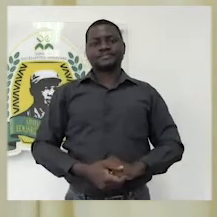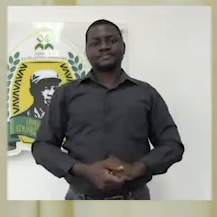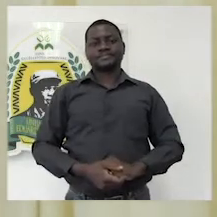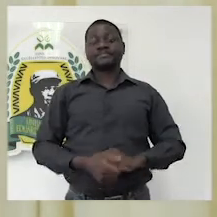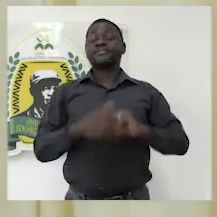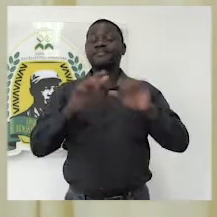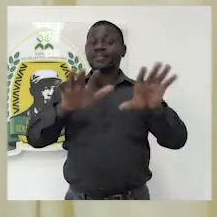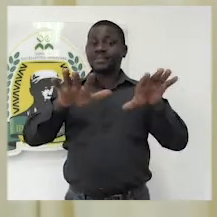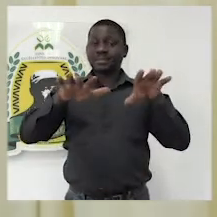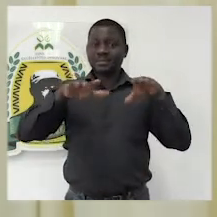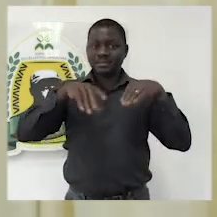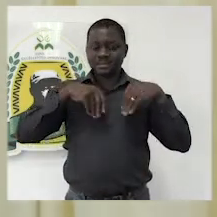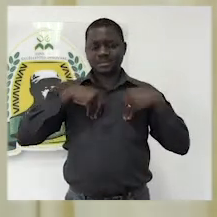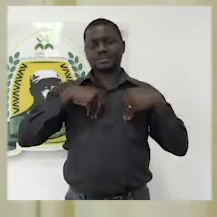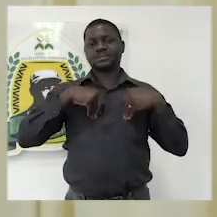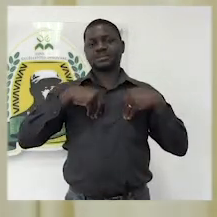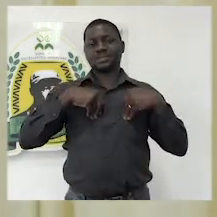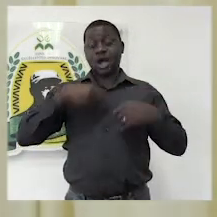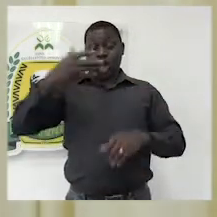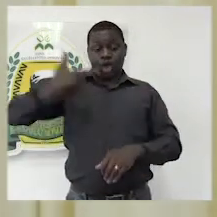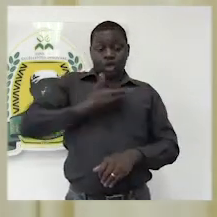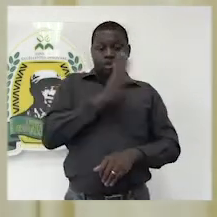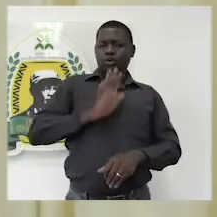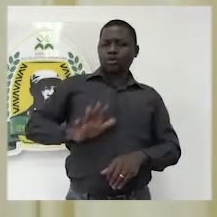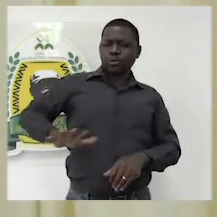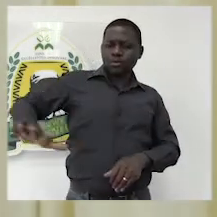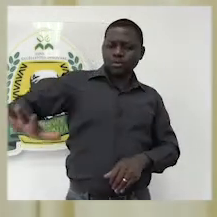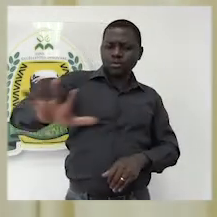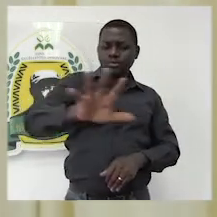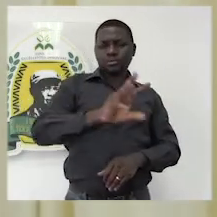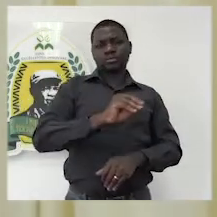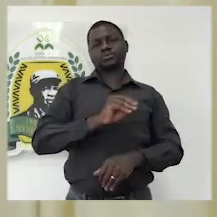E acreditar que nós todos